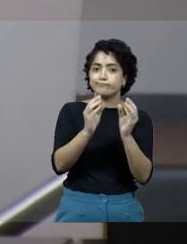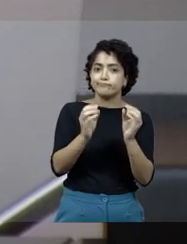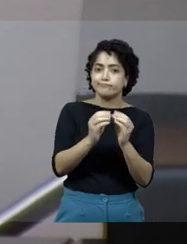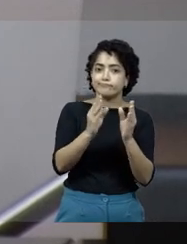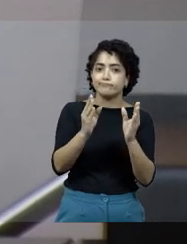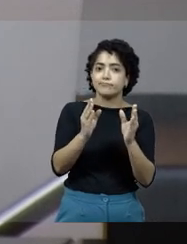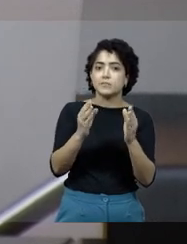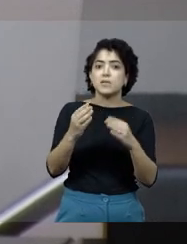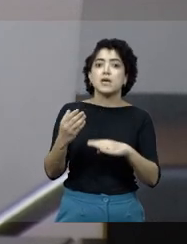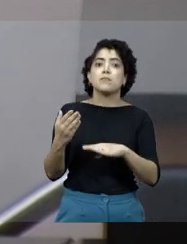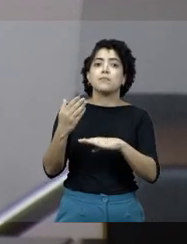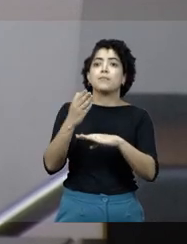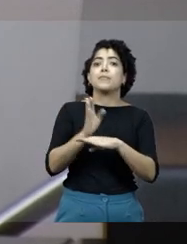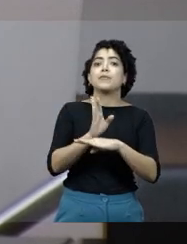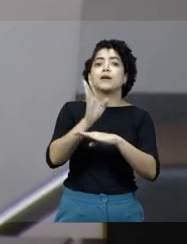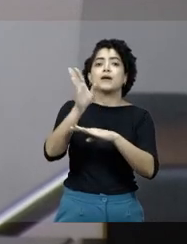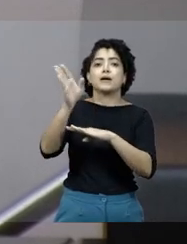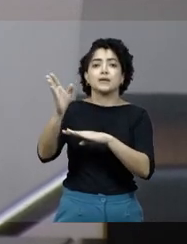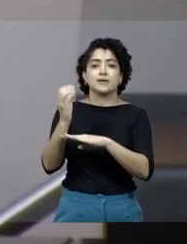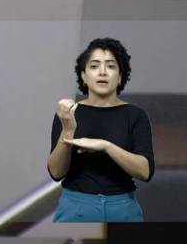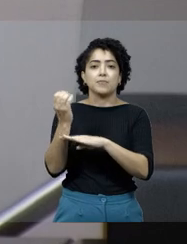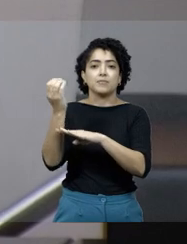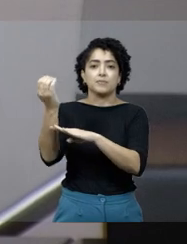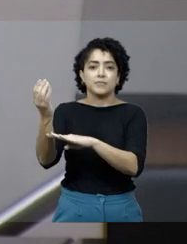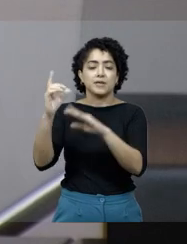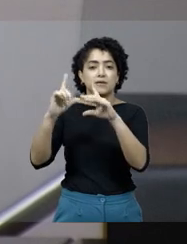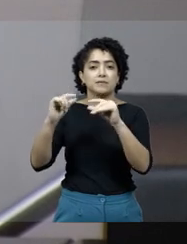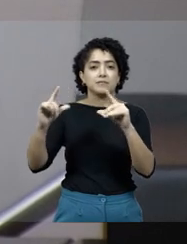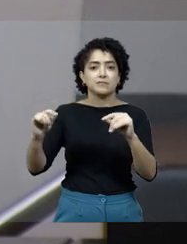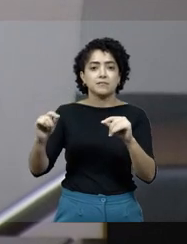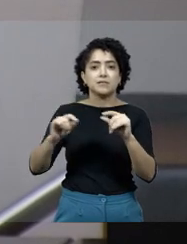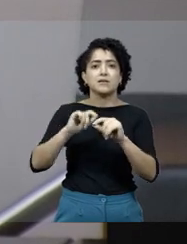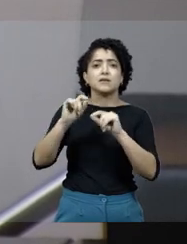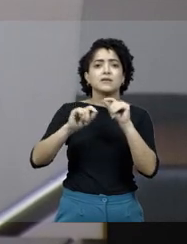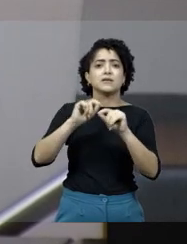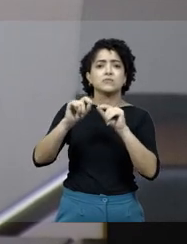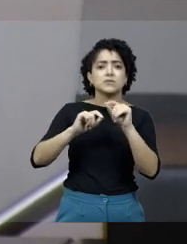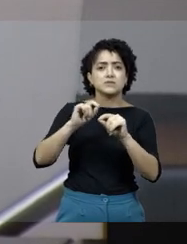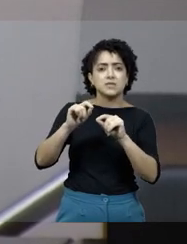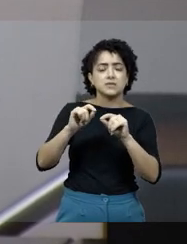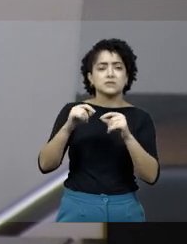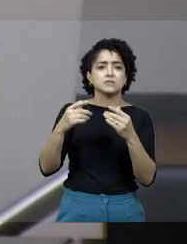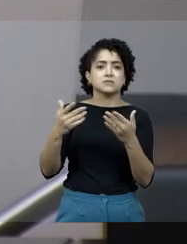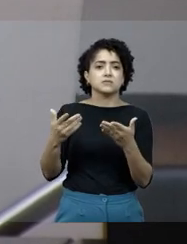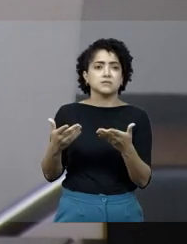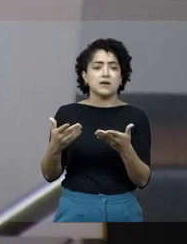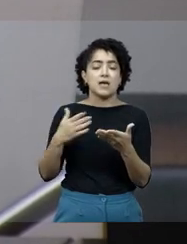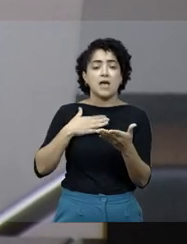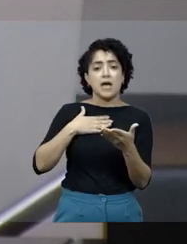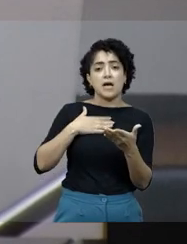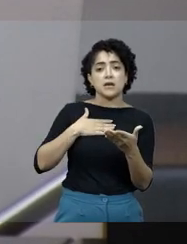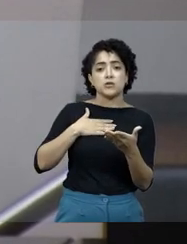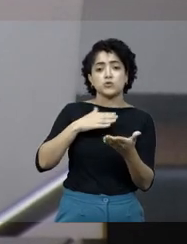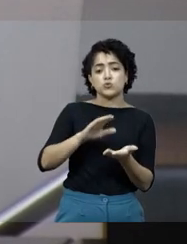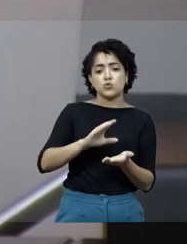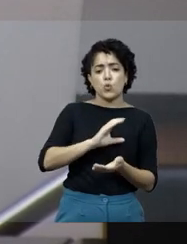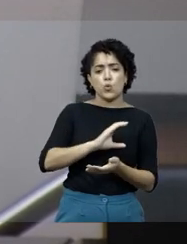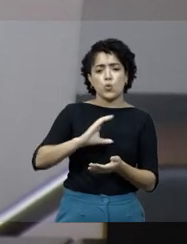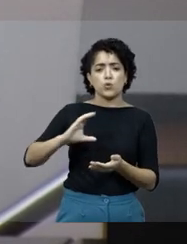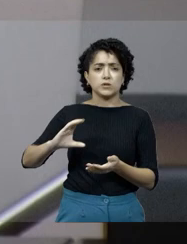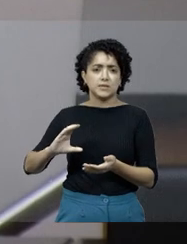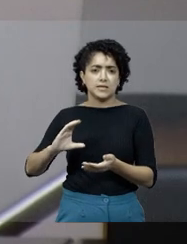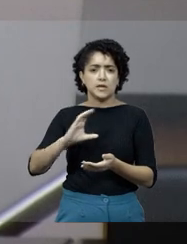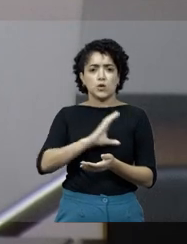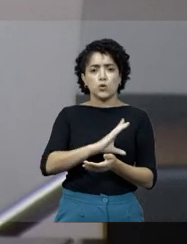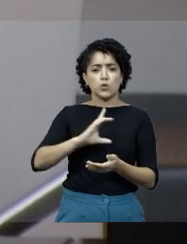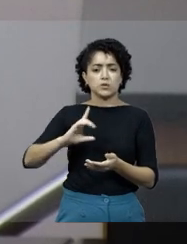para ir a Brasília, chega lá o Baleia Rossi, pergunta, quem são vocês? Ah, eu sou a coordenadora política do governador. Qual é o